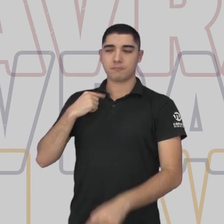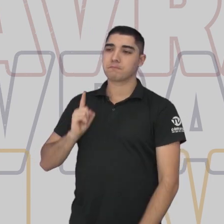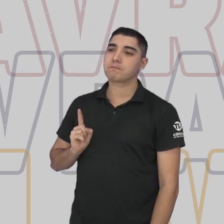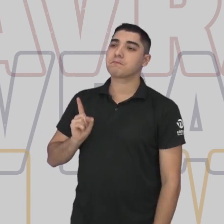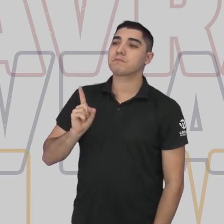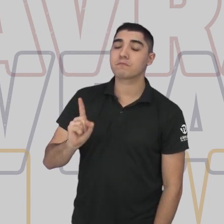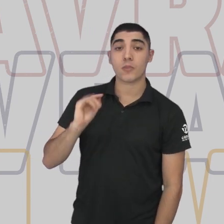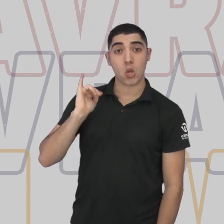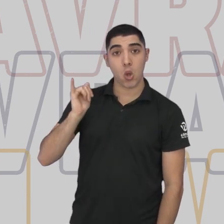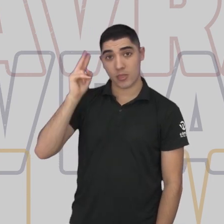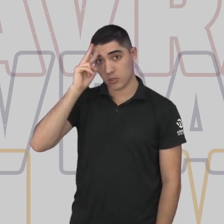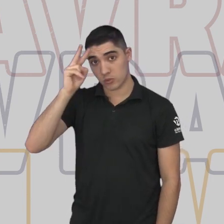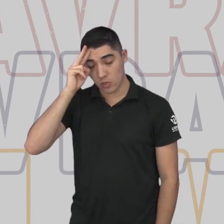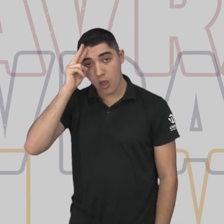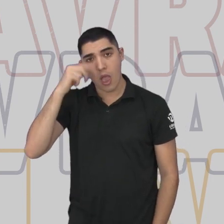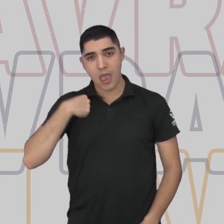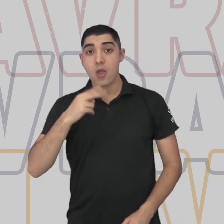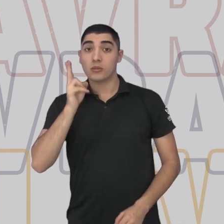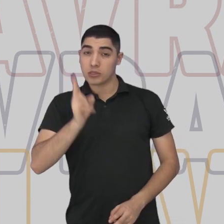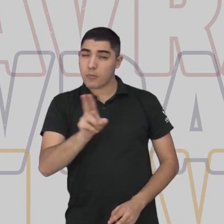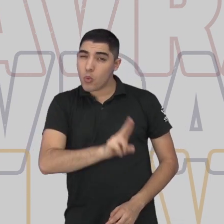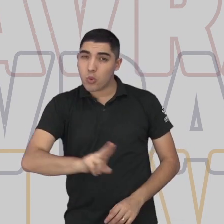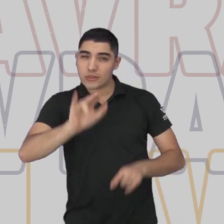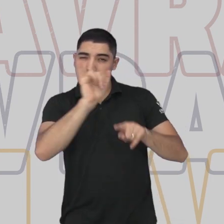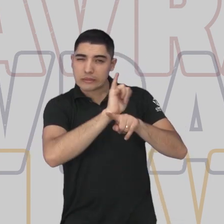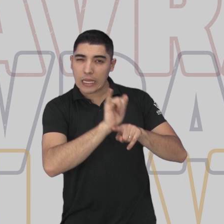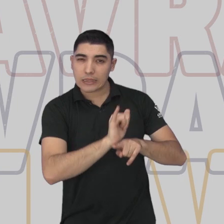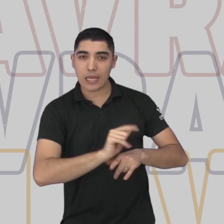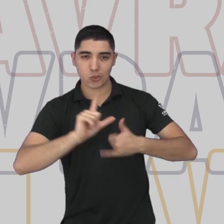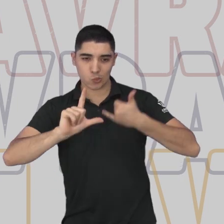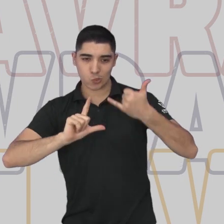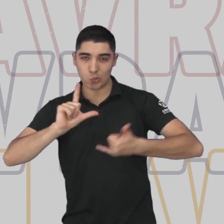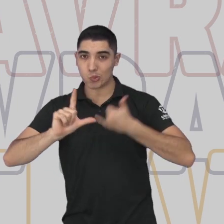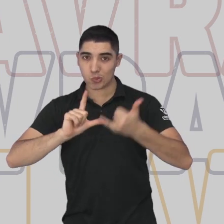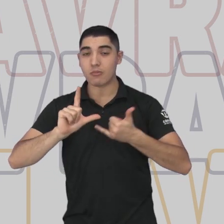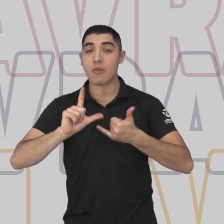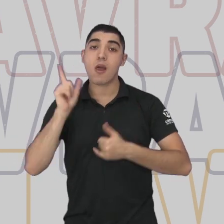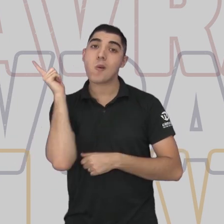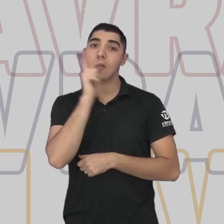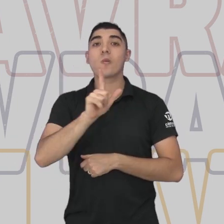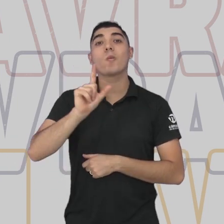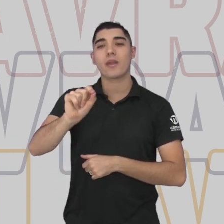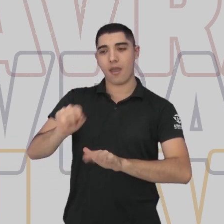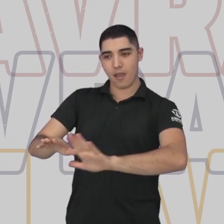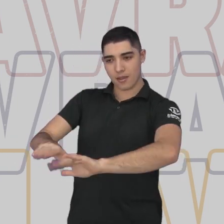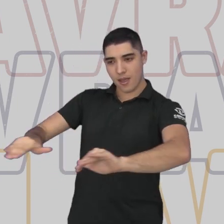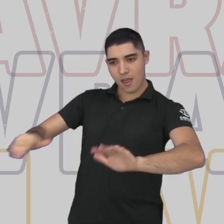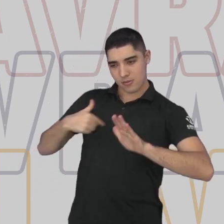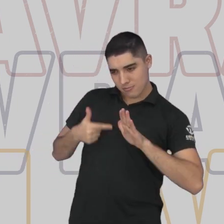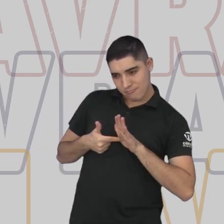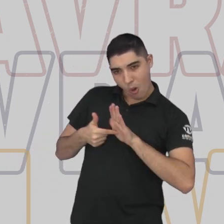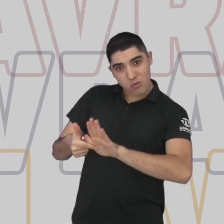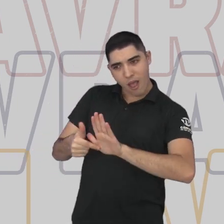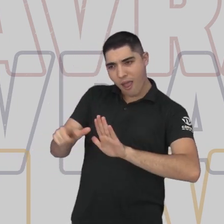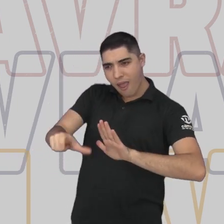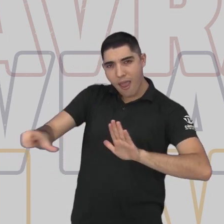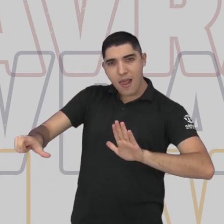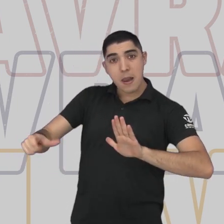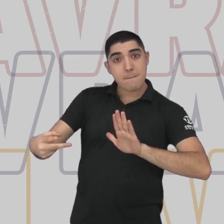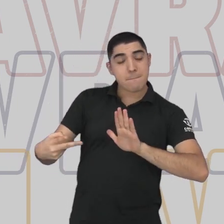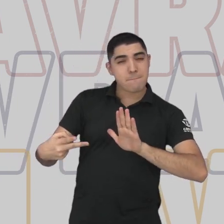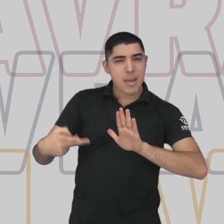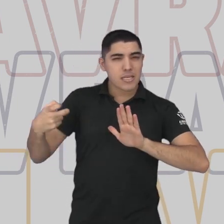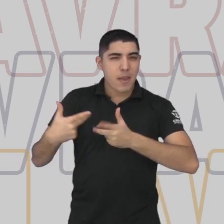história, a gente acaba utilizando alguns métodos lúdicos, né, para poder apresentar para as crianças perceberem alguma